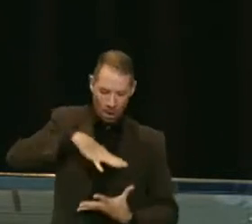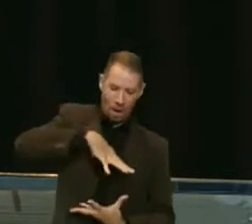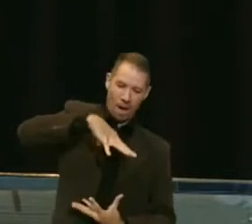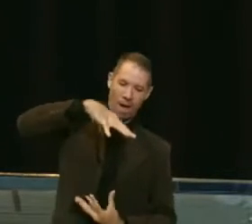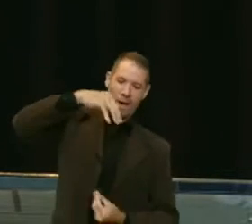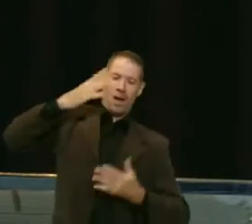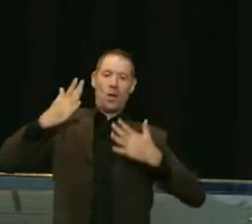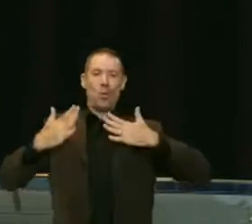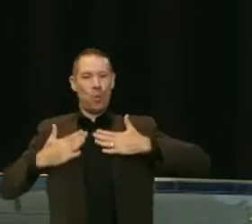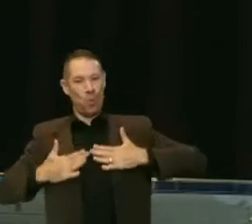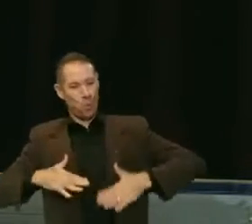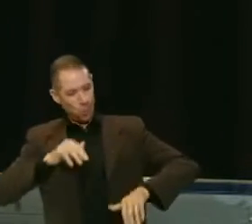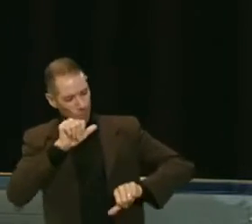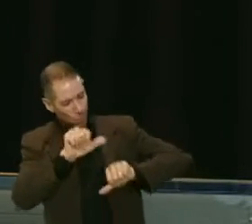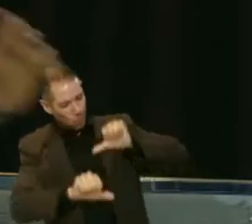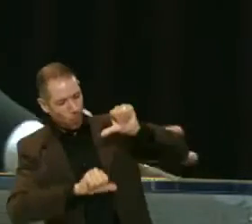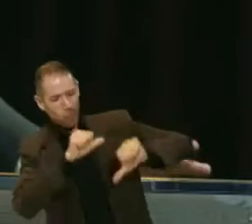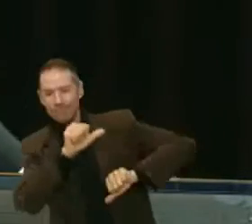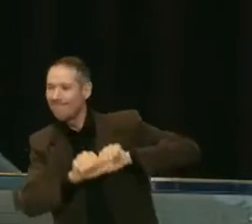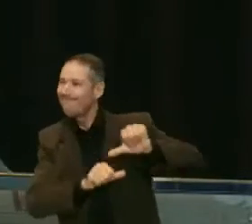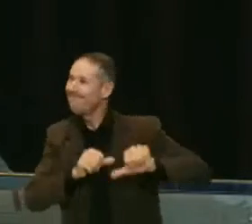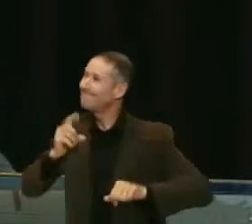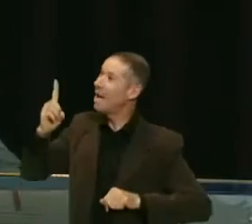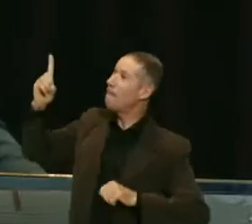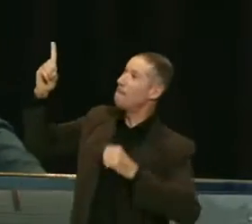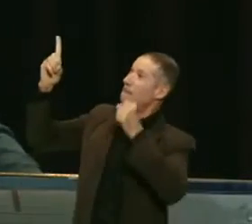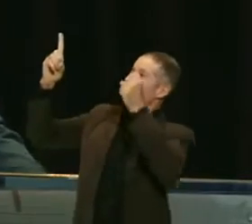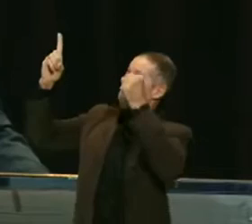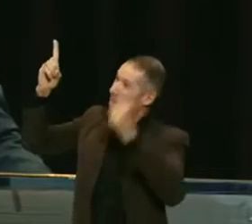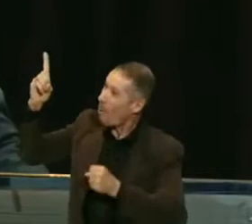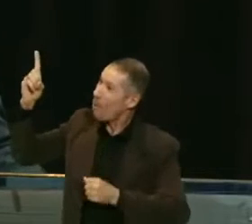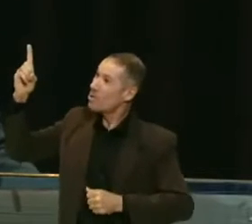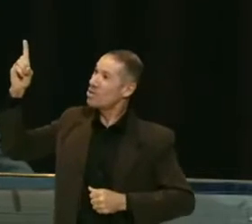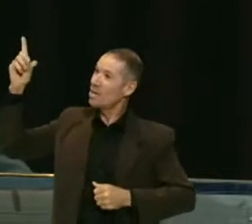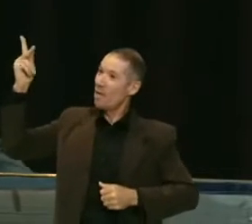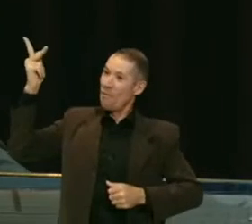espírito. Ele pode sim nos visitar.